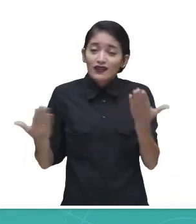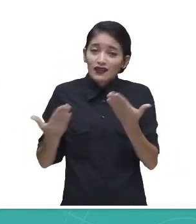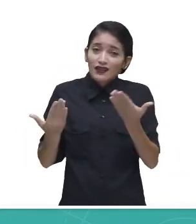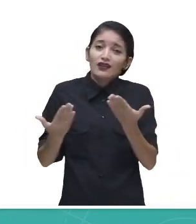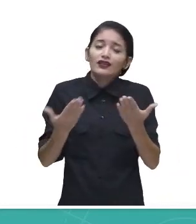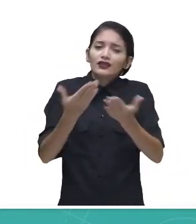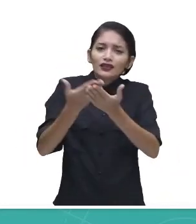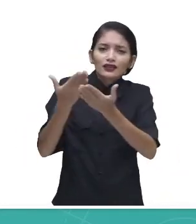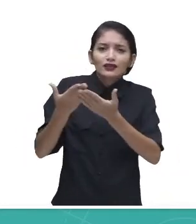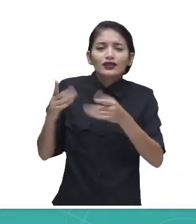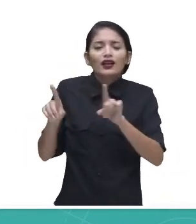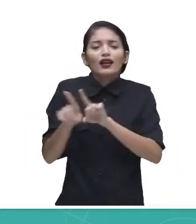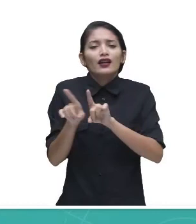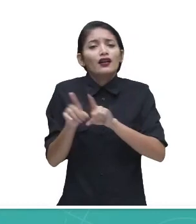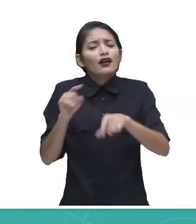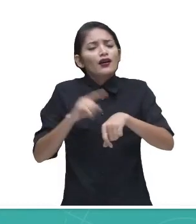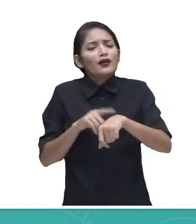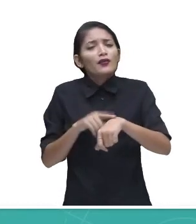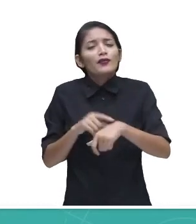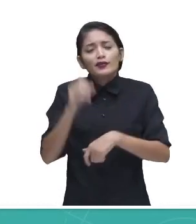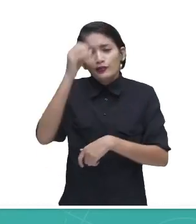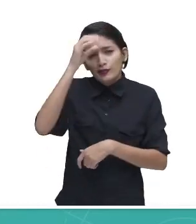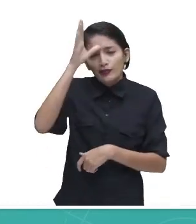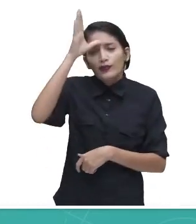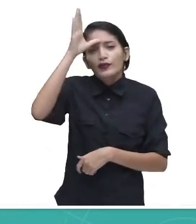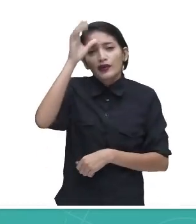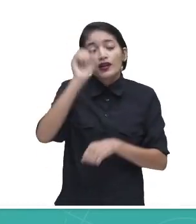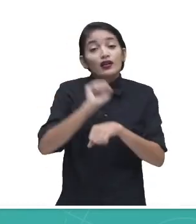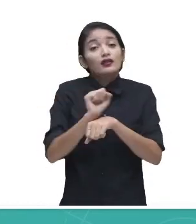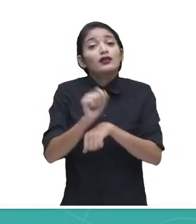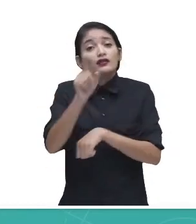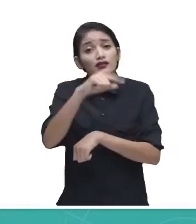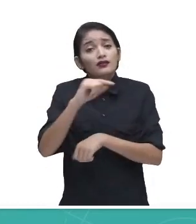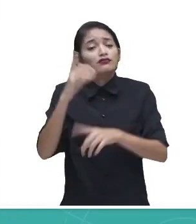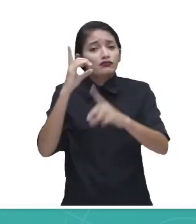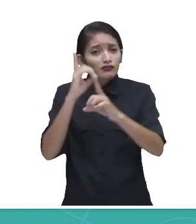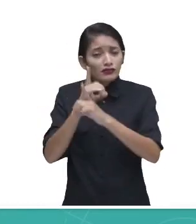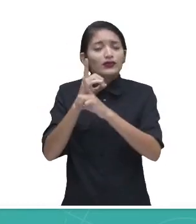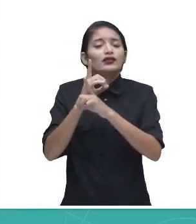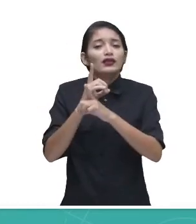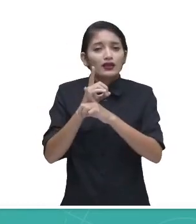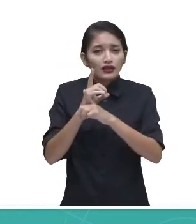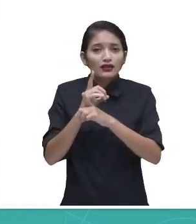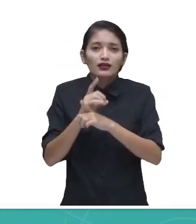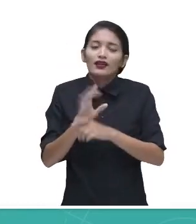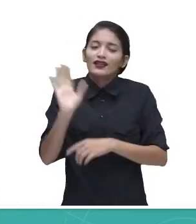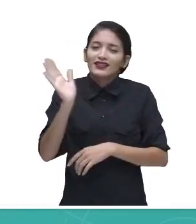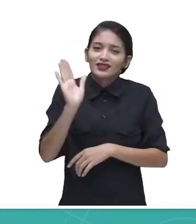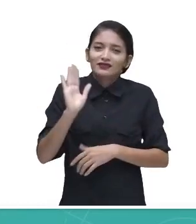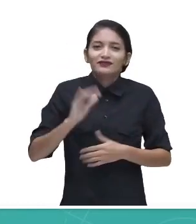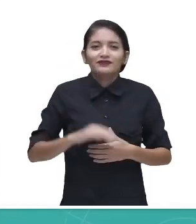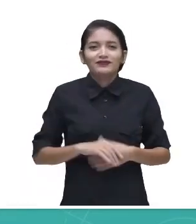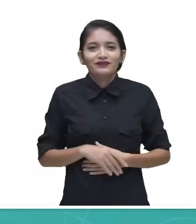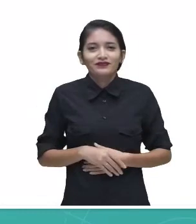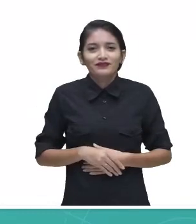aula, por esse momento de conhecimento. Espero que a gente possa se encontrar logo mais e até mais.